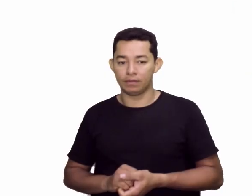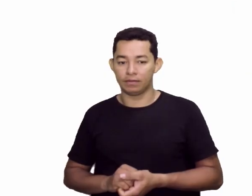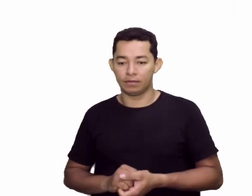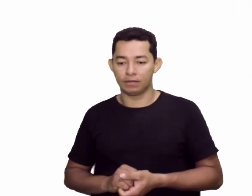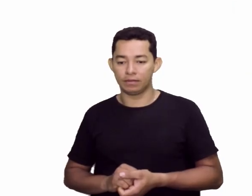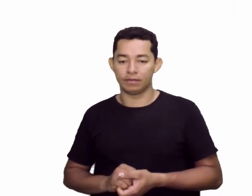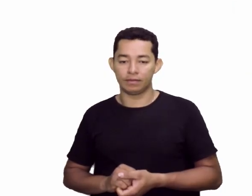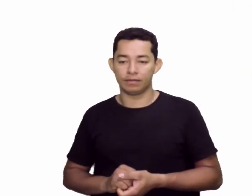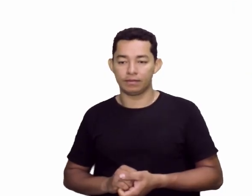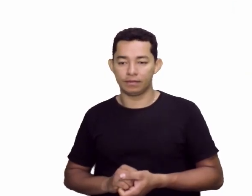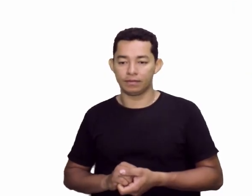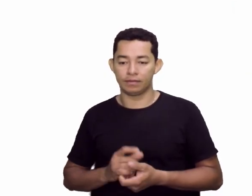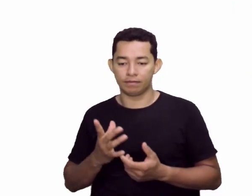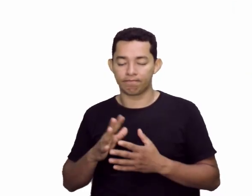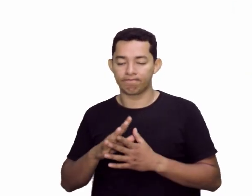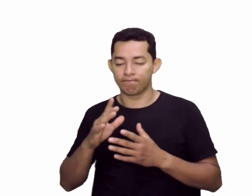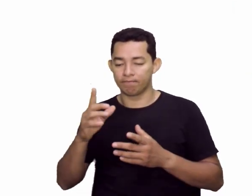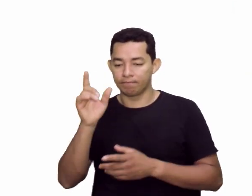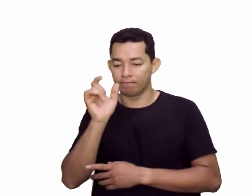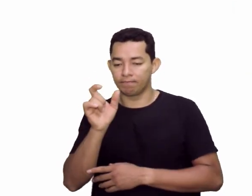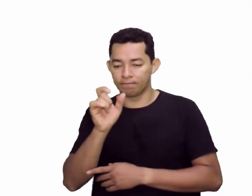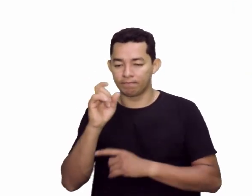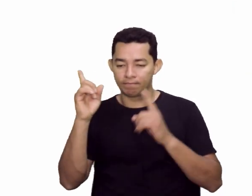complicada, né?